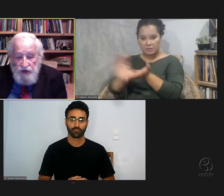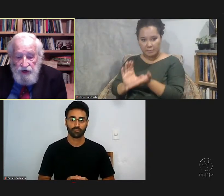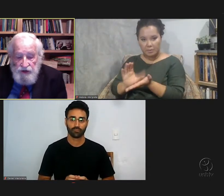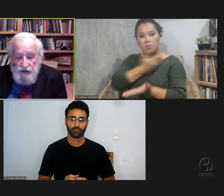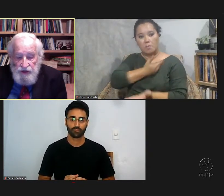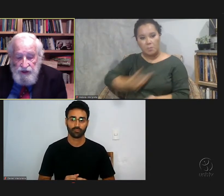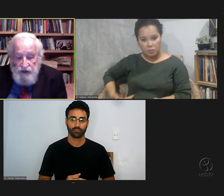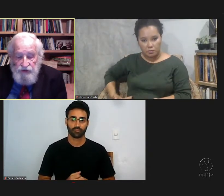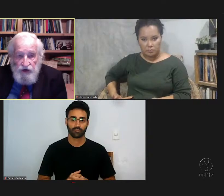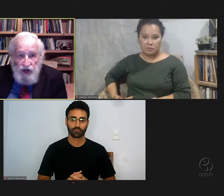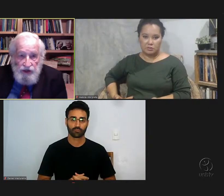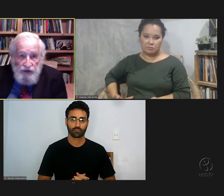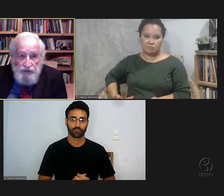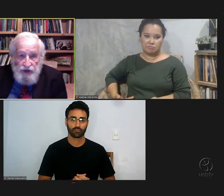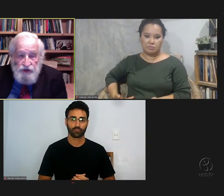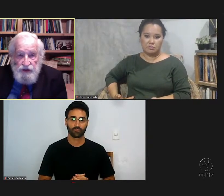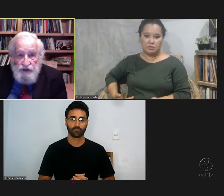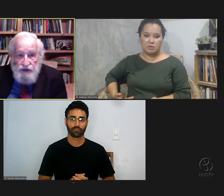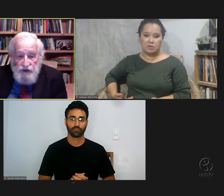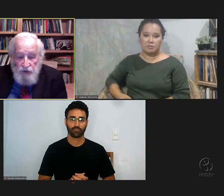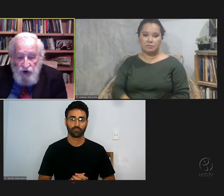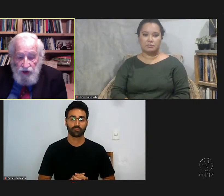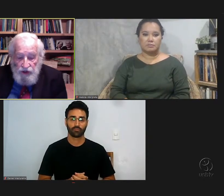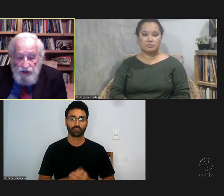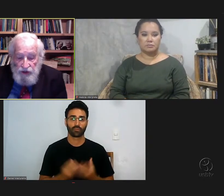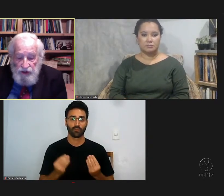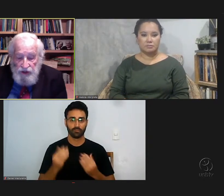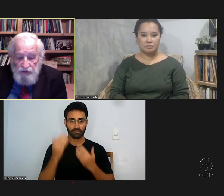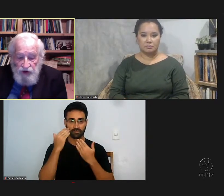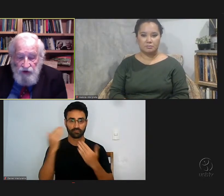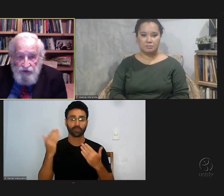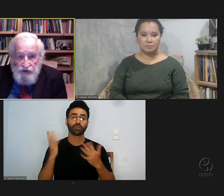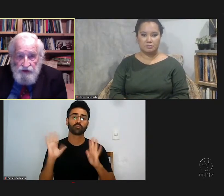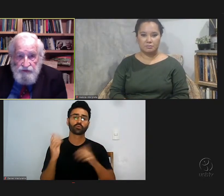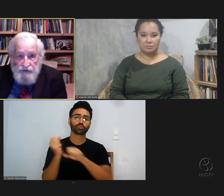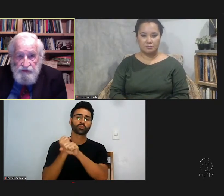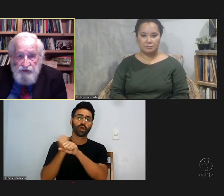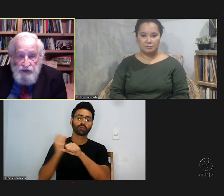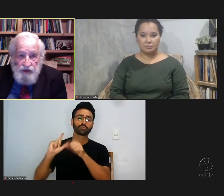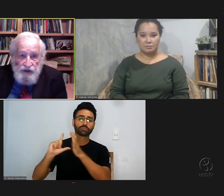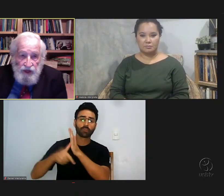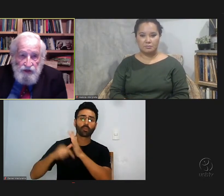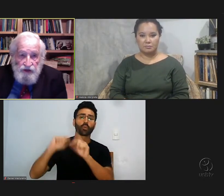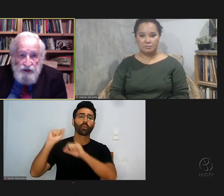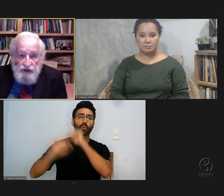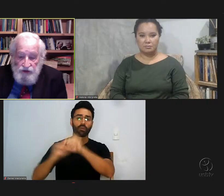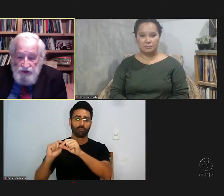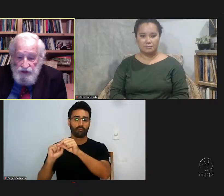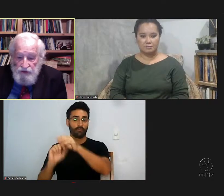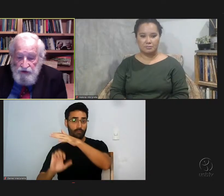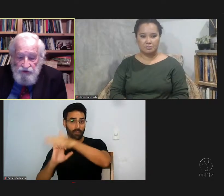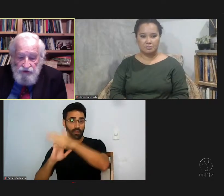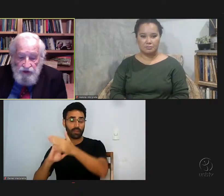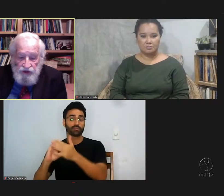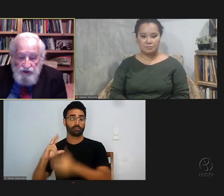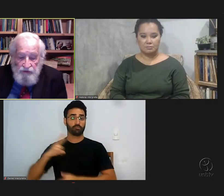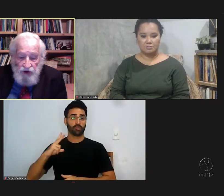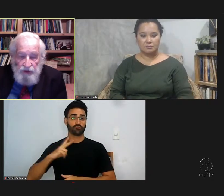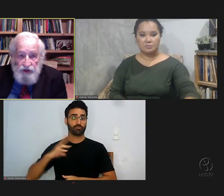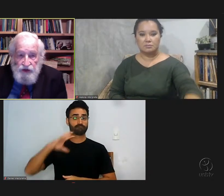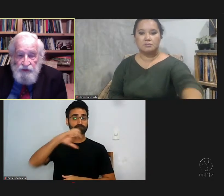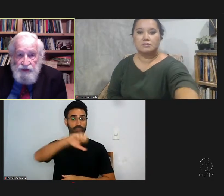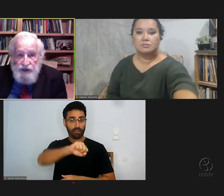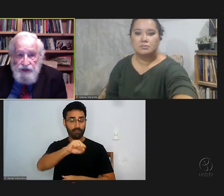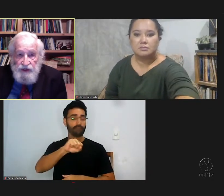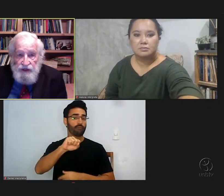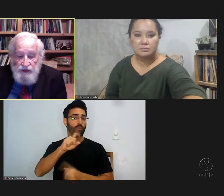depois, entregues à iniciativa privada para adaptação ao mercado e ao lucro.